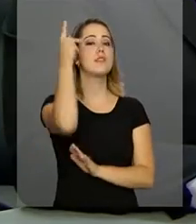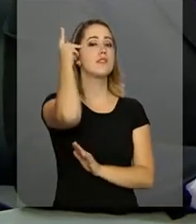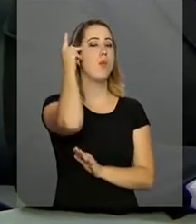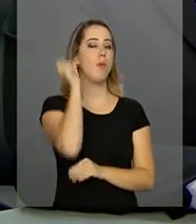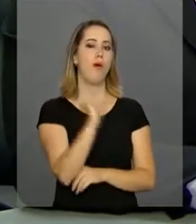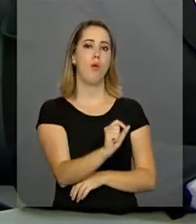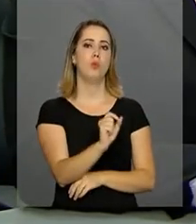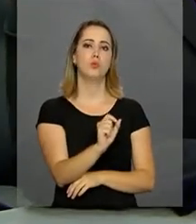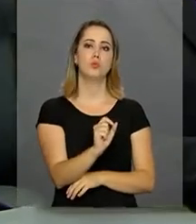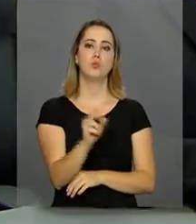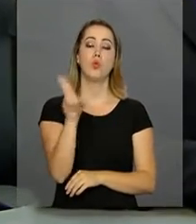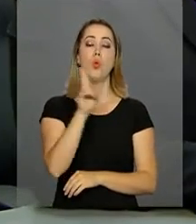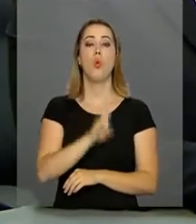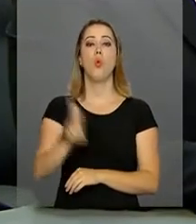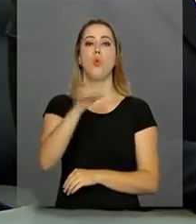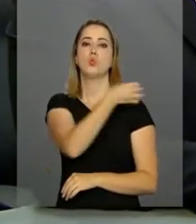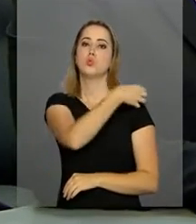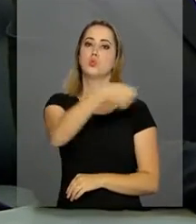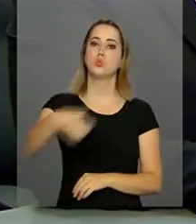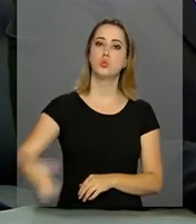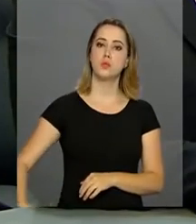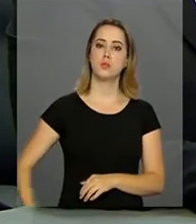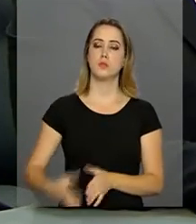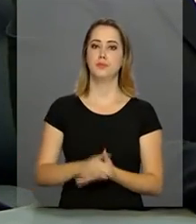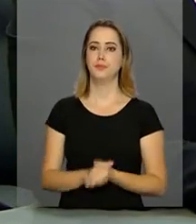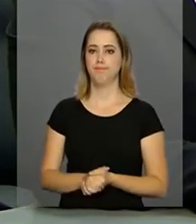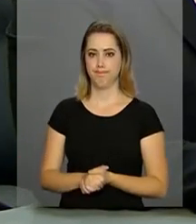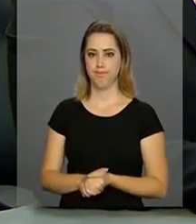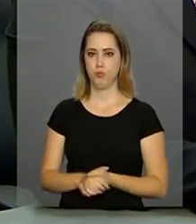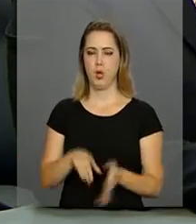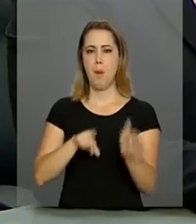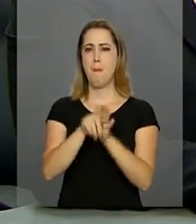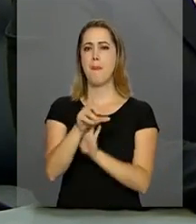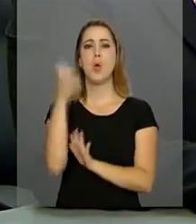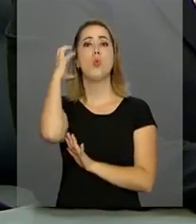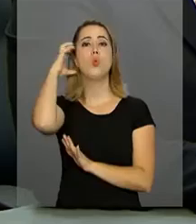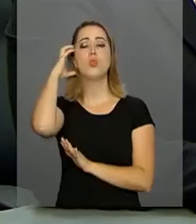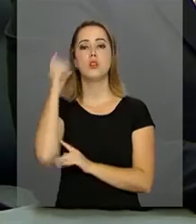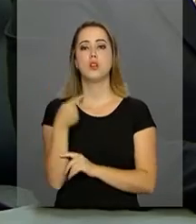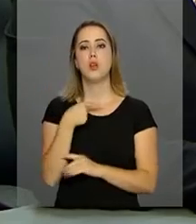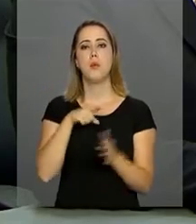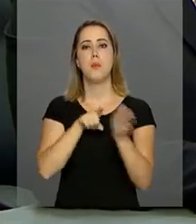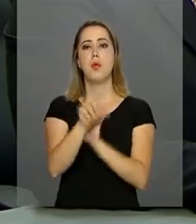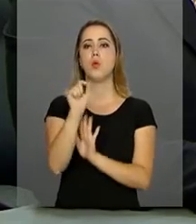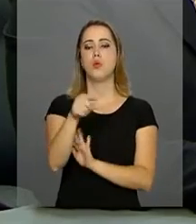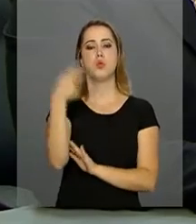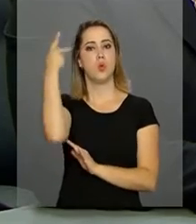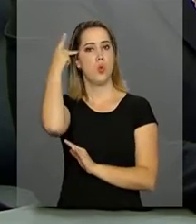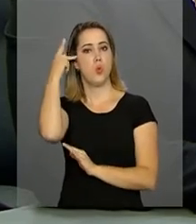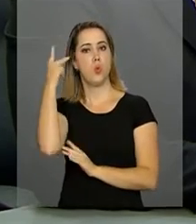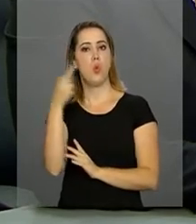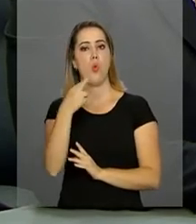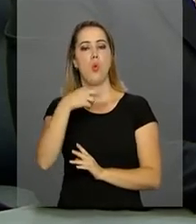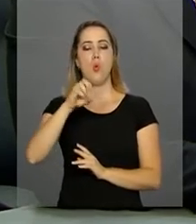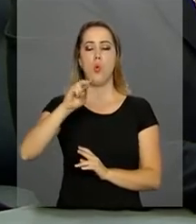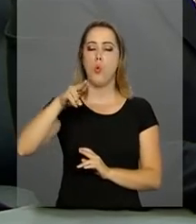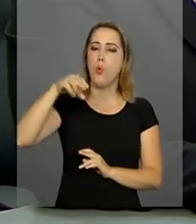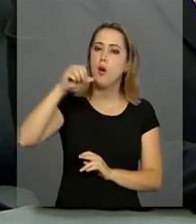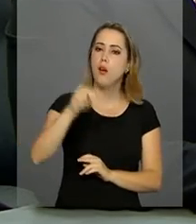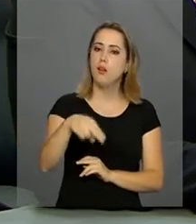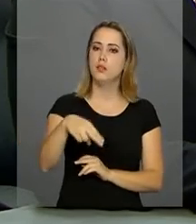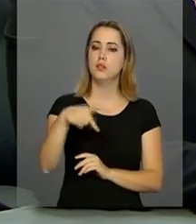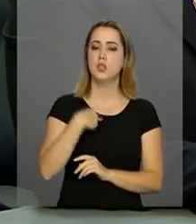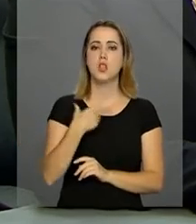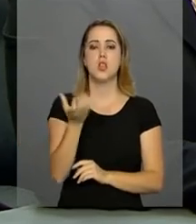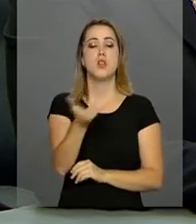dúvida dele é sobre o uso do cinto de segurança. Boa noite, meu nome é Juan e falo aqui de São Paulo, capital. Eu gostaria